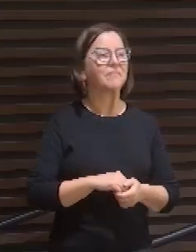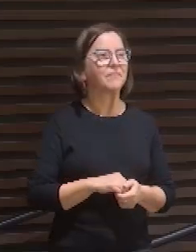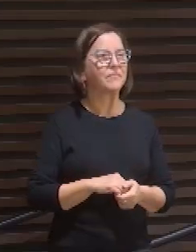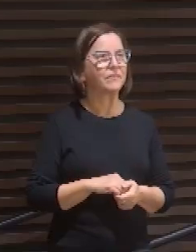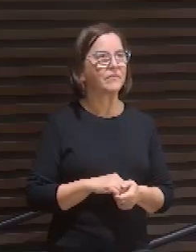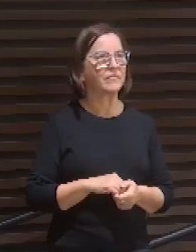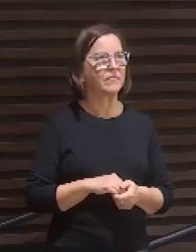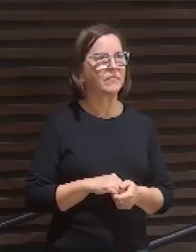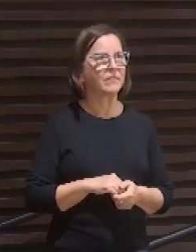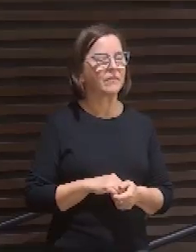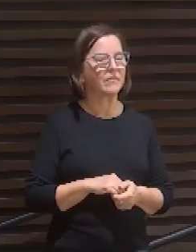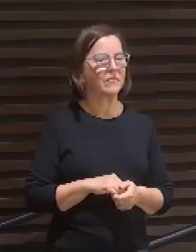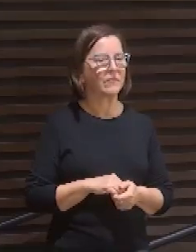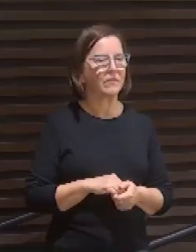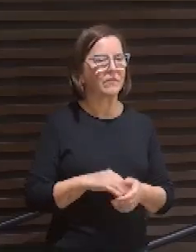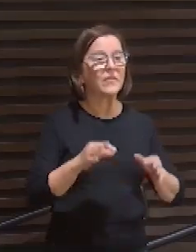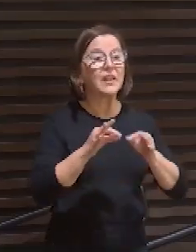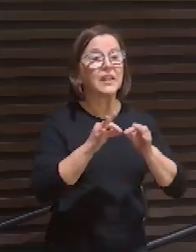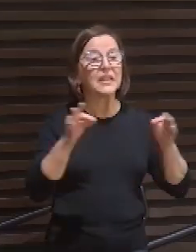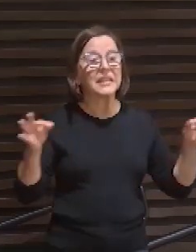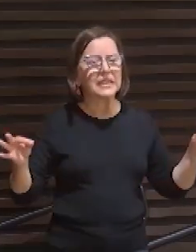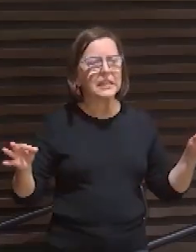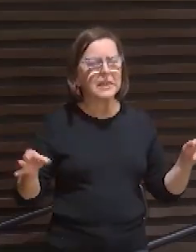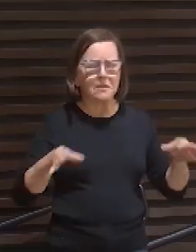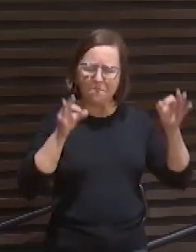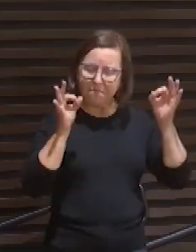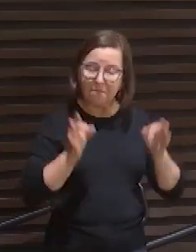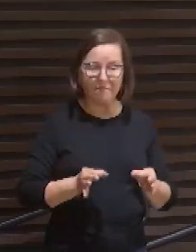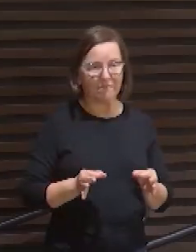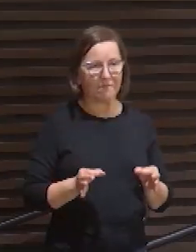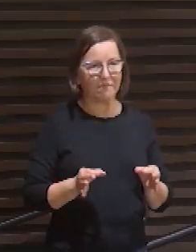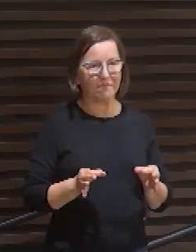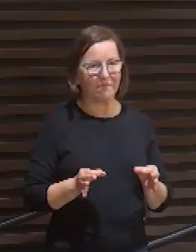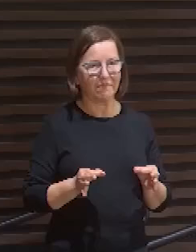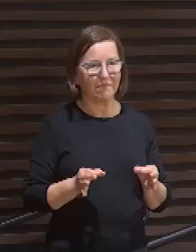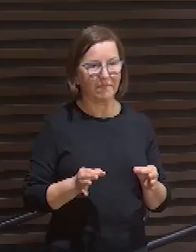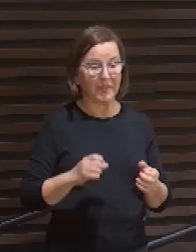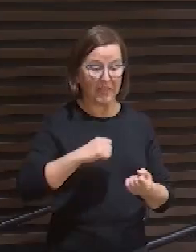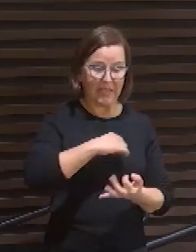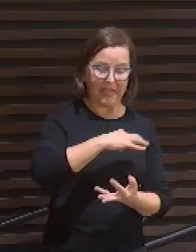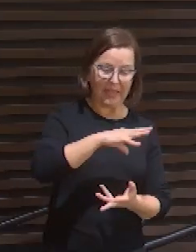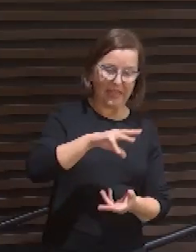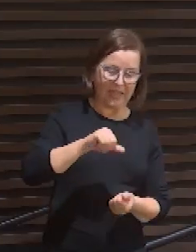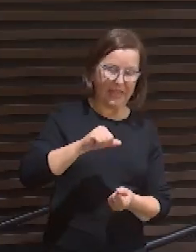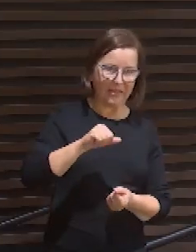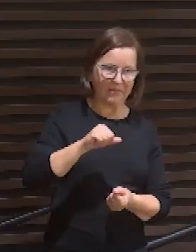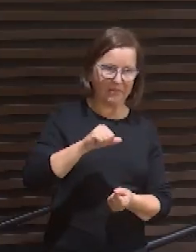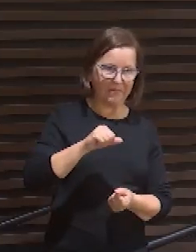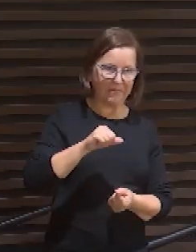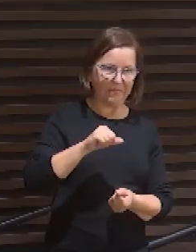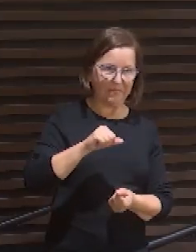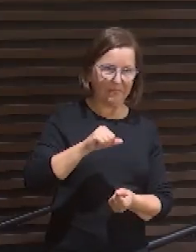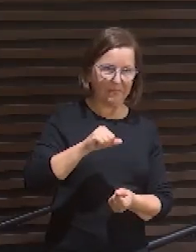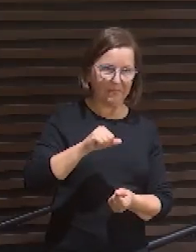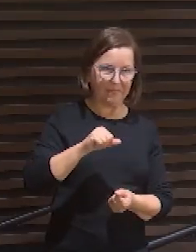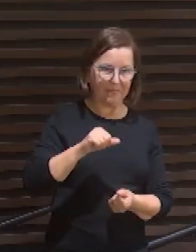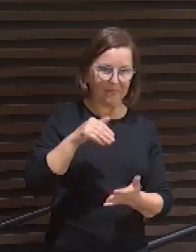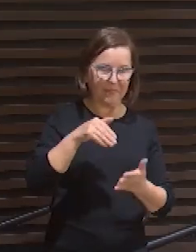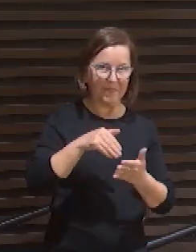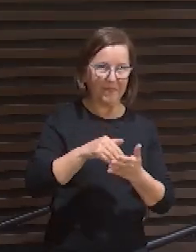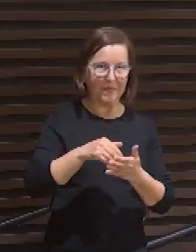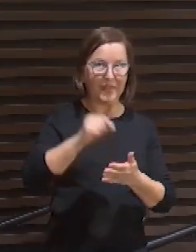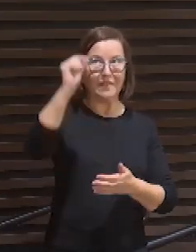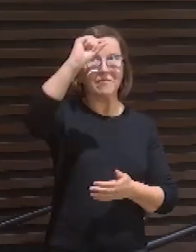Qual é a distância exata da Terra à Lua?